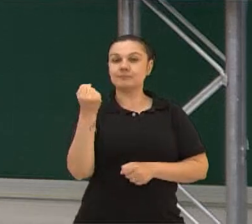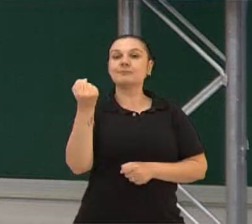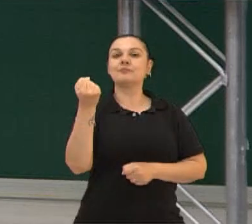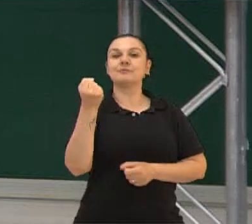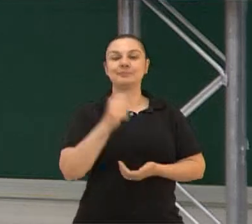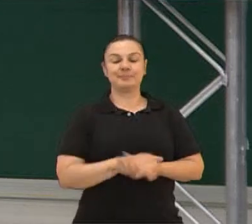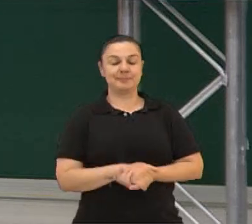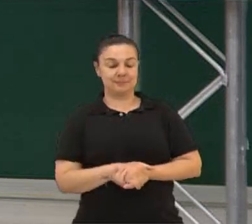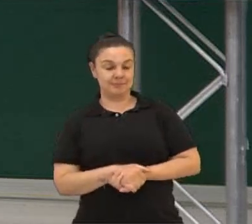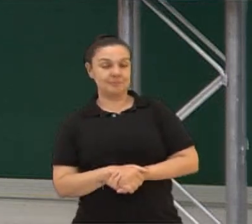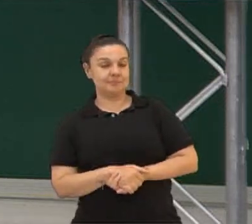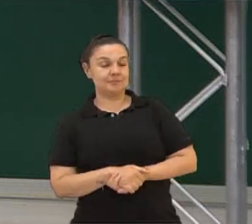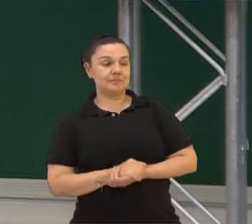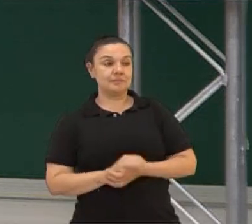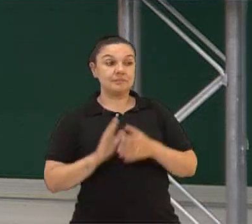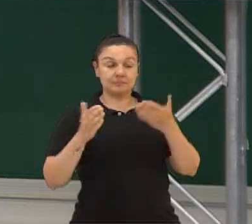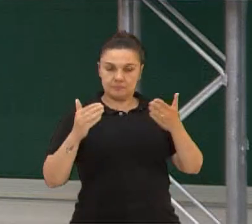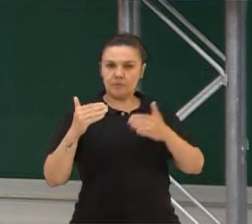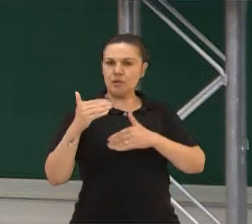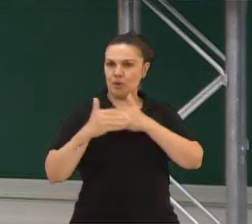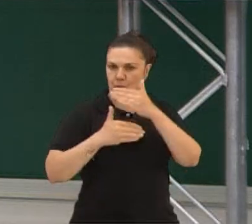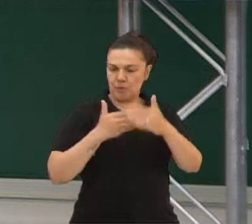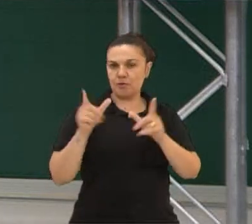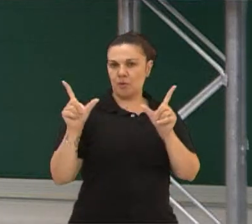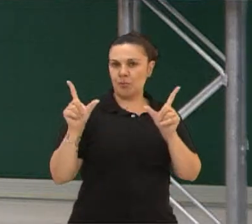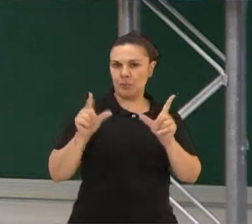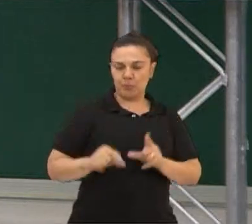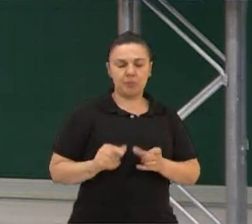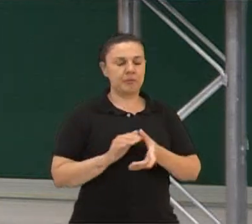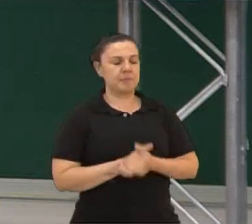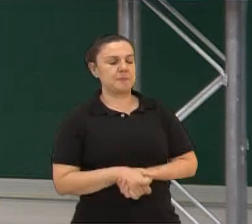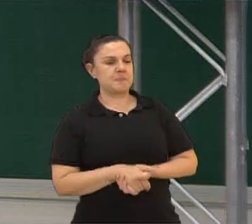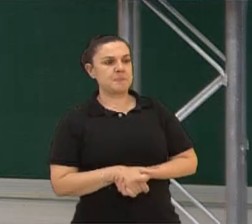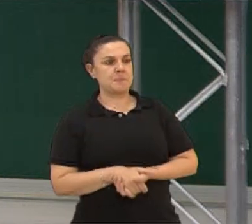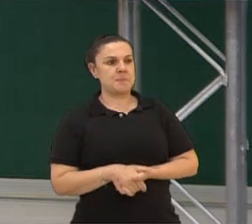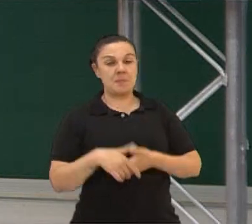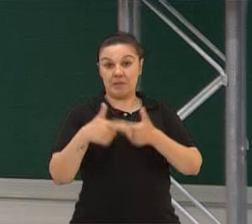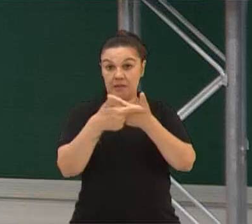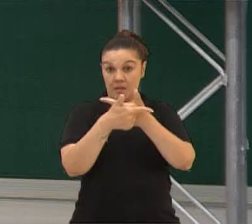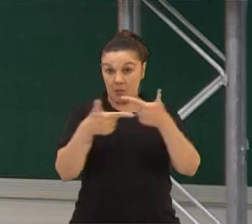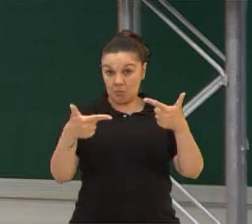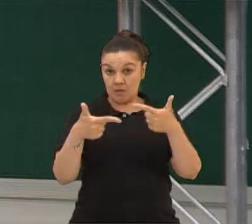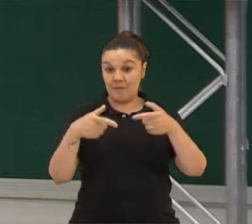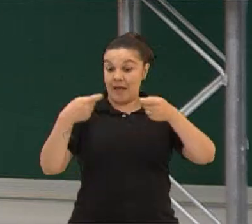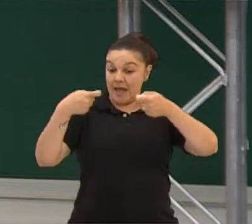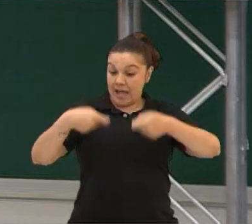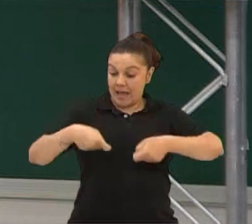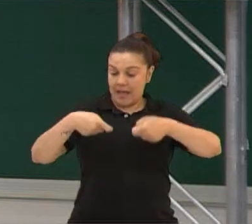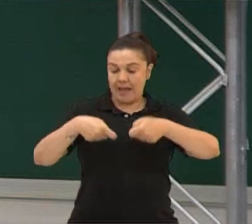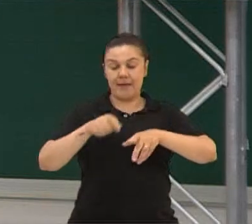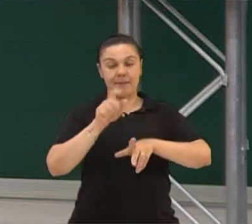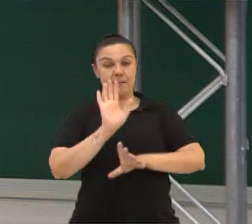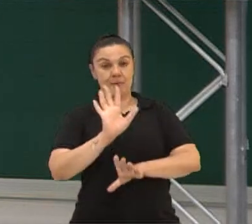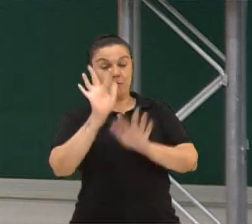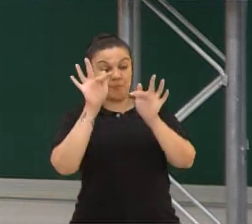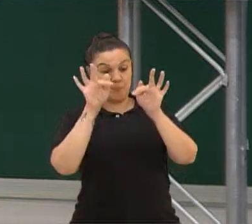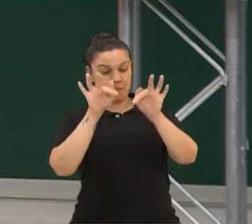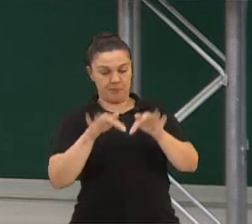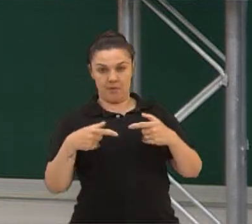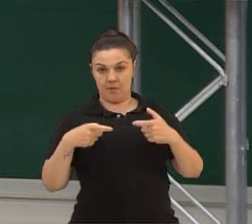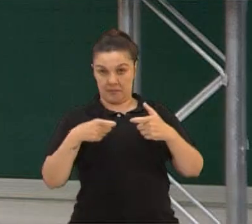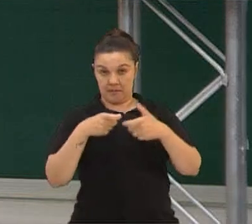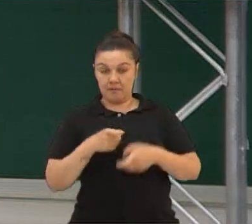era poderoso, né? Com o tempo isso se modificou. Não houve mais essa necessidade. Com o fim da Guerra